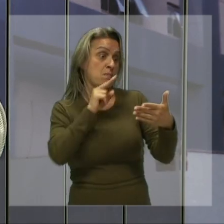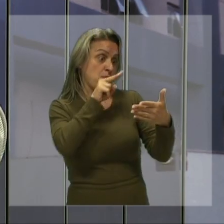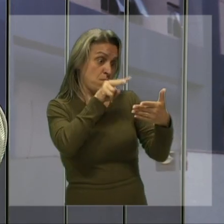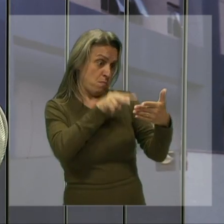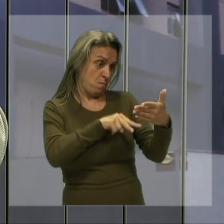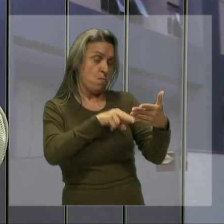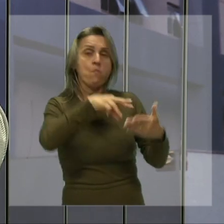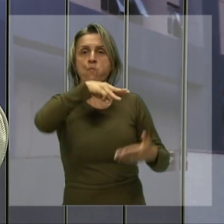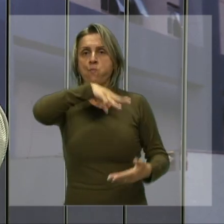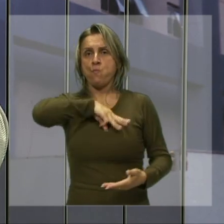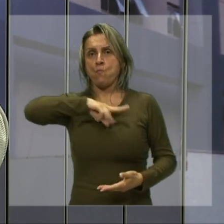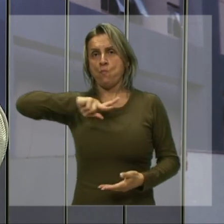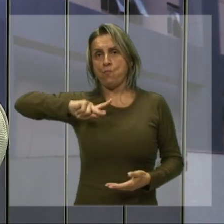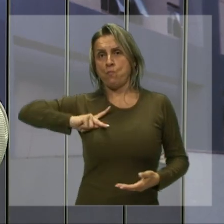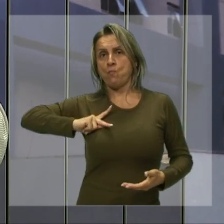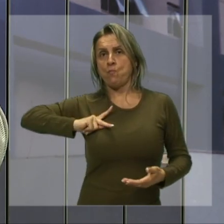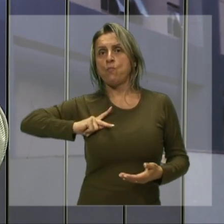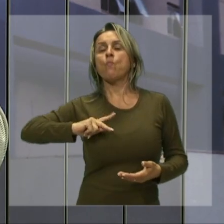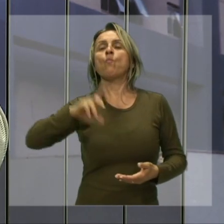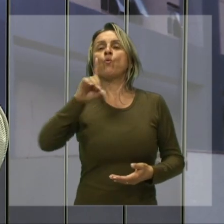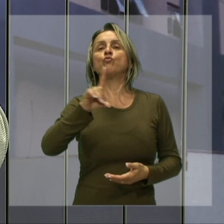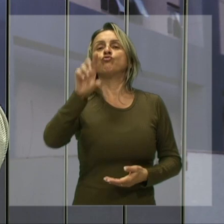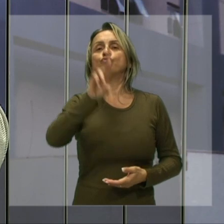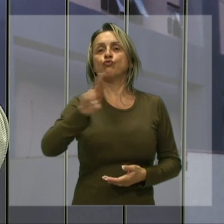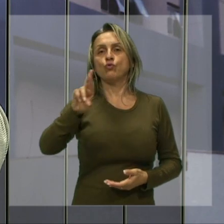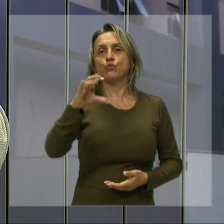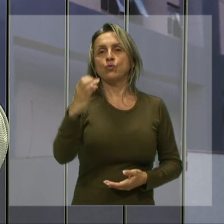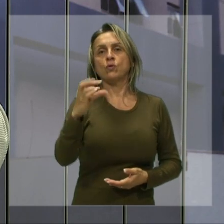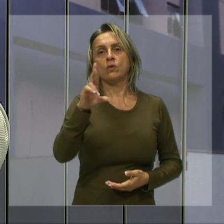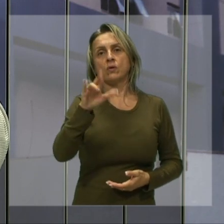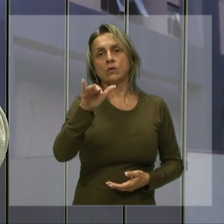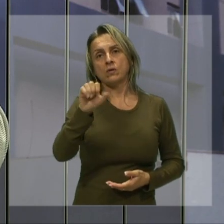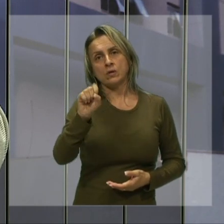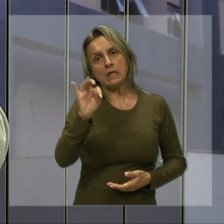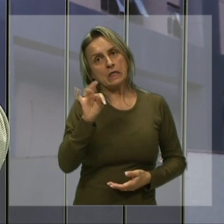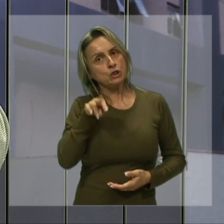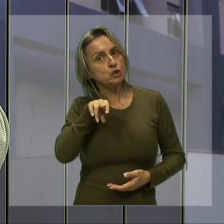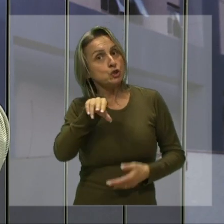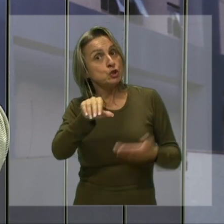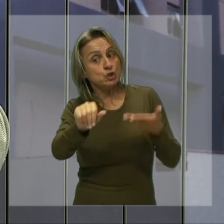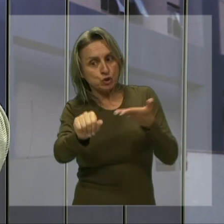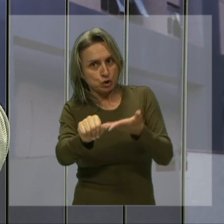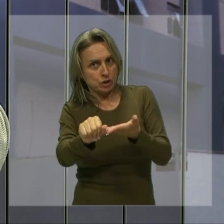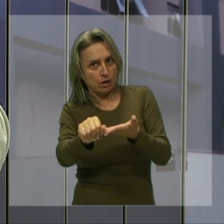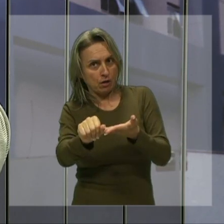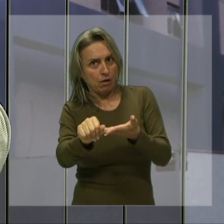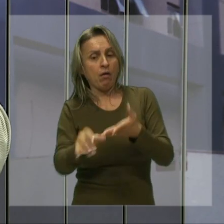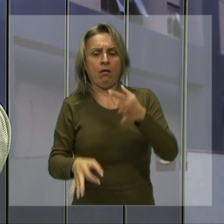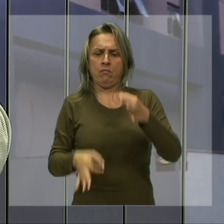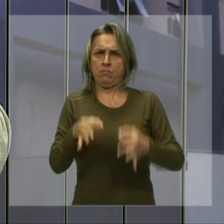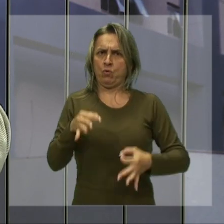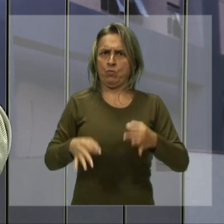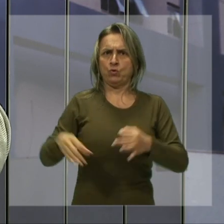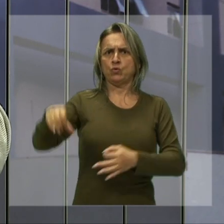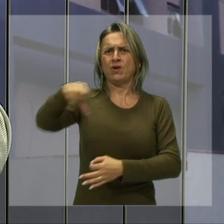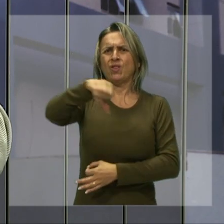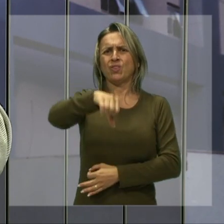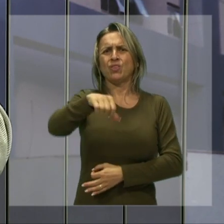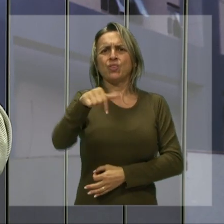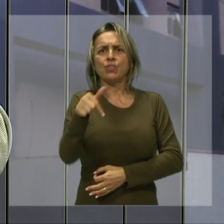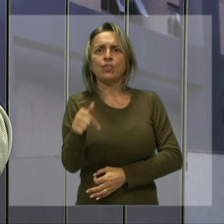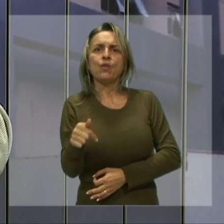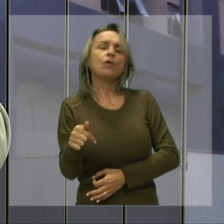pelo Ministério Público, doutora Cristina Balseiro da Mota, competitíssima, promotora da 97ª